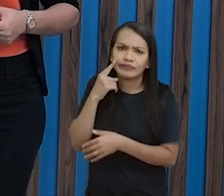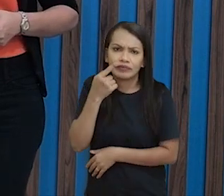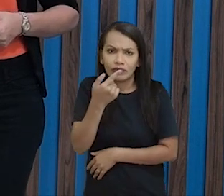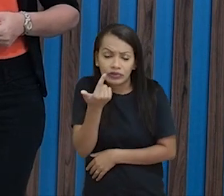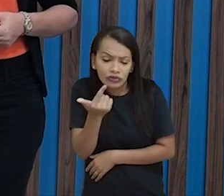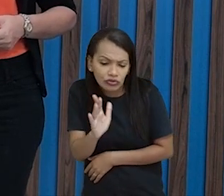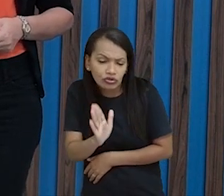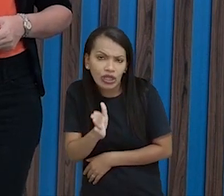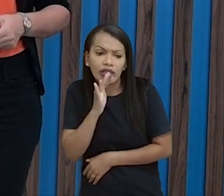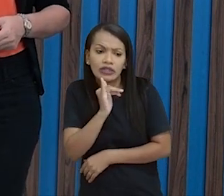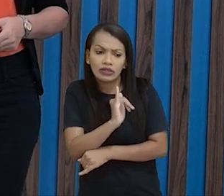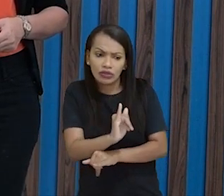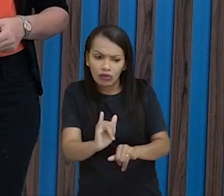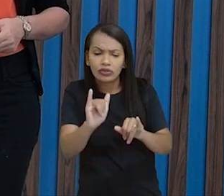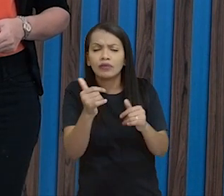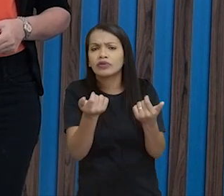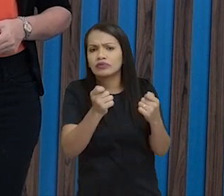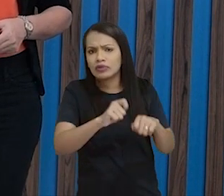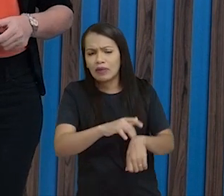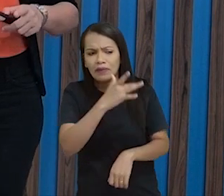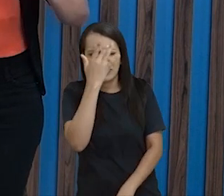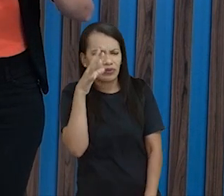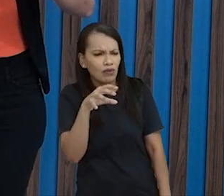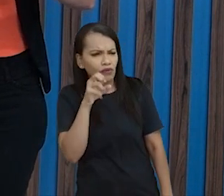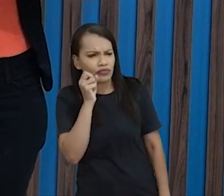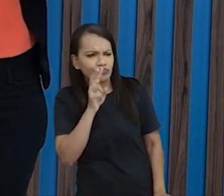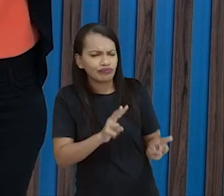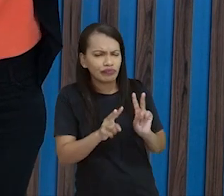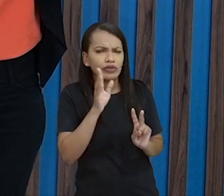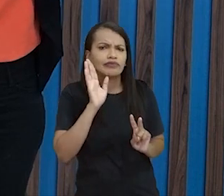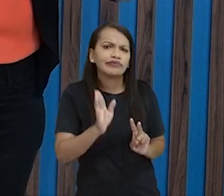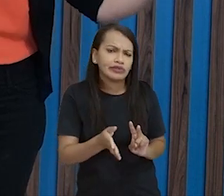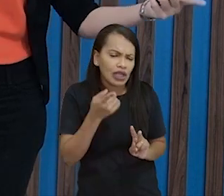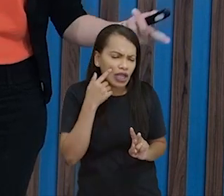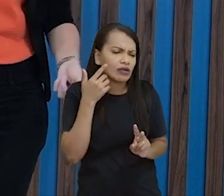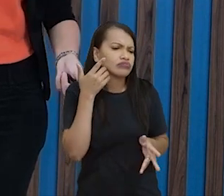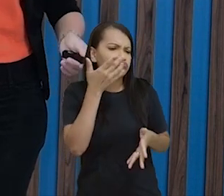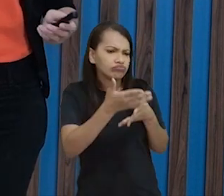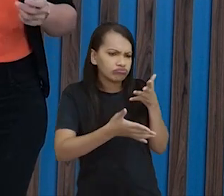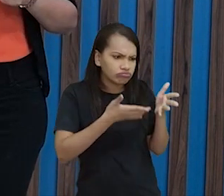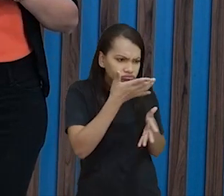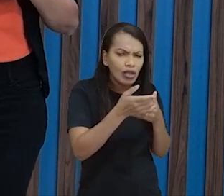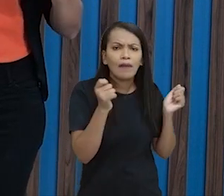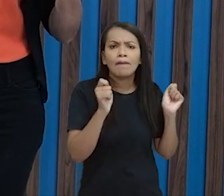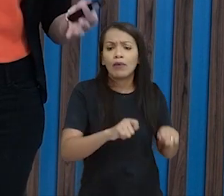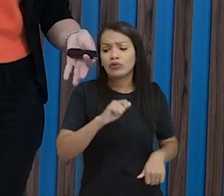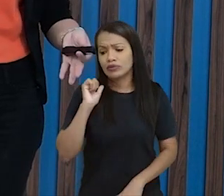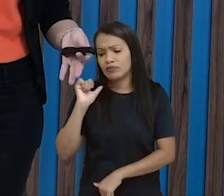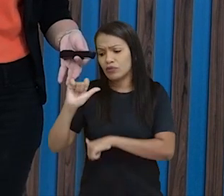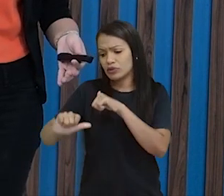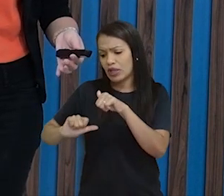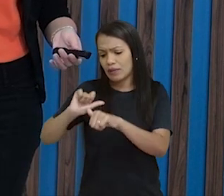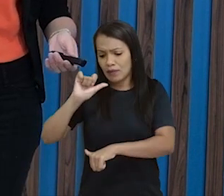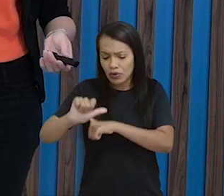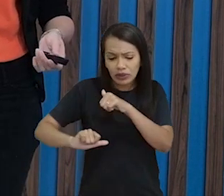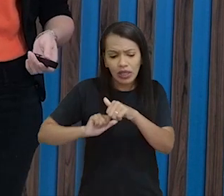outra forma para a pessoa. Quem te ouvir já vai contar de uma terceira forma e aí pode mudar algum